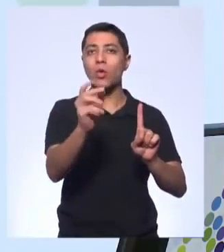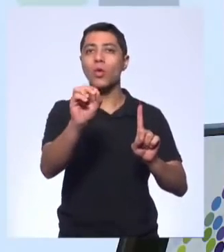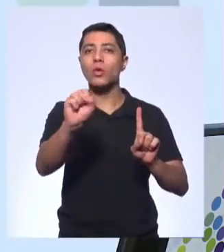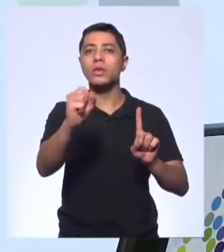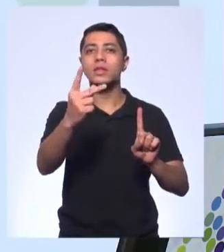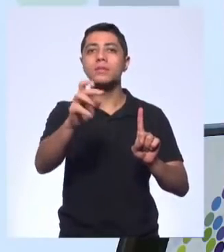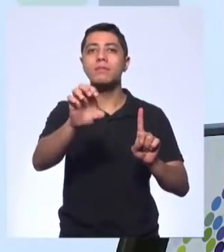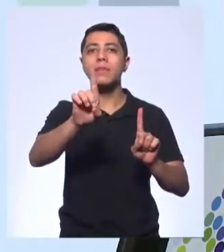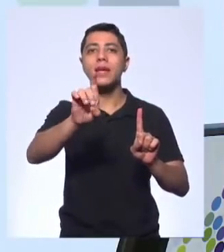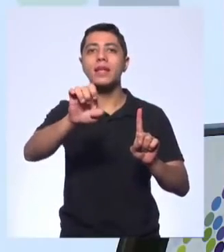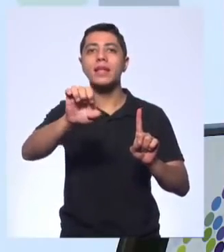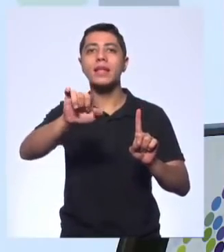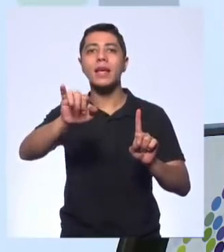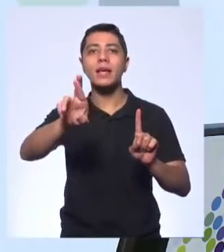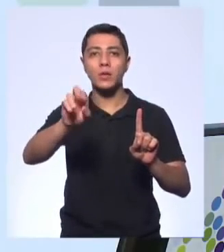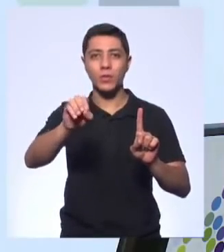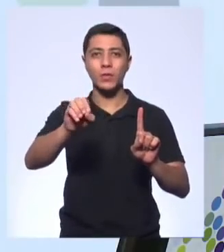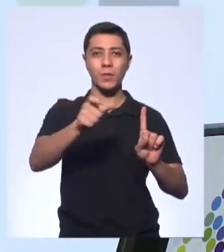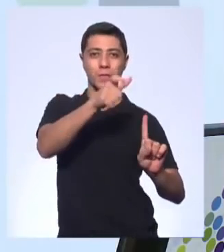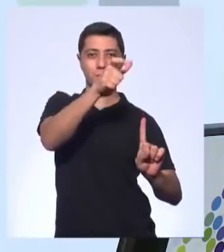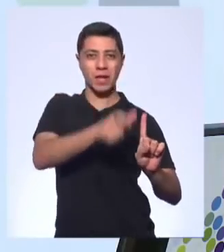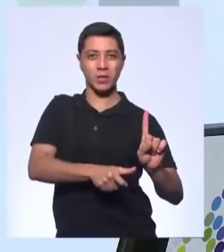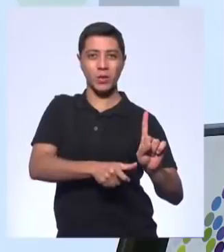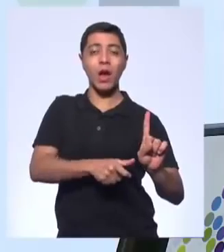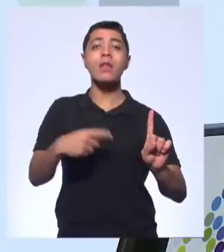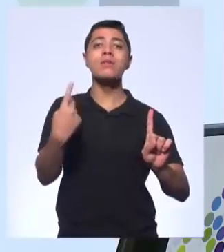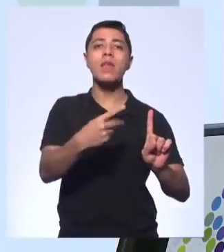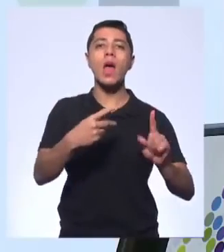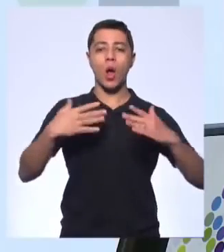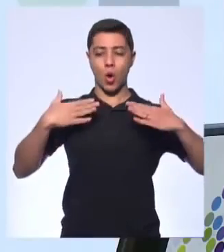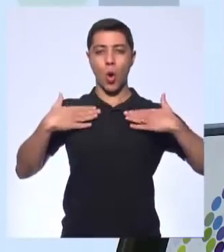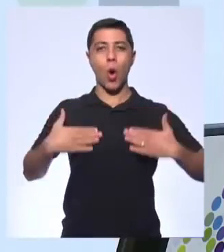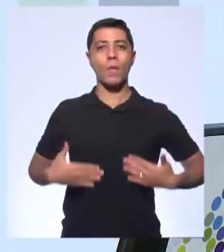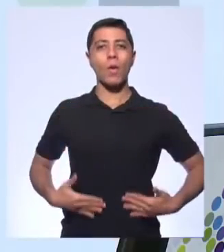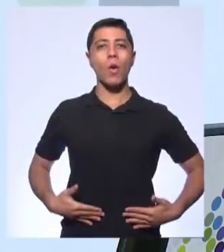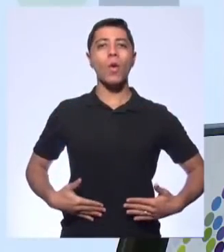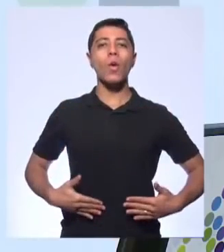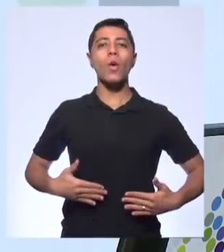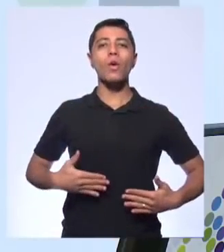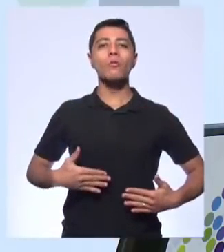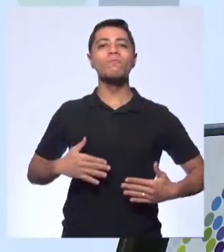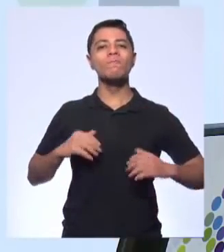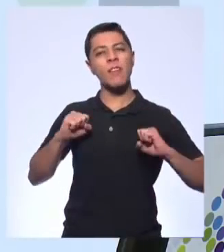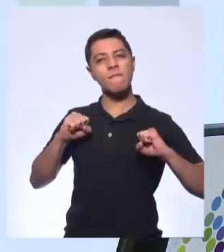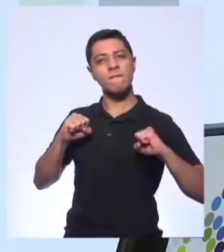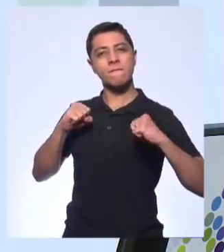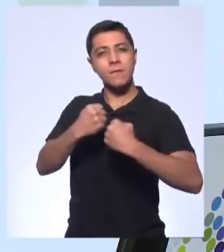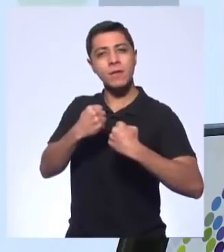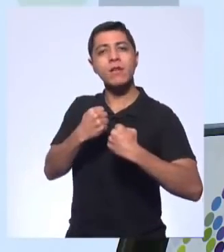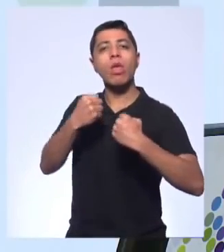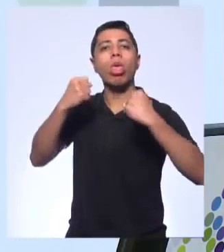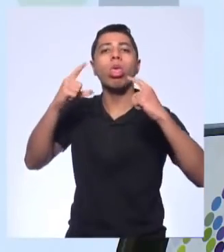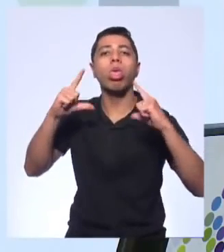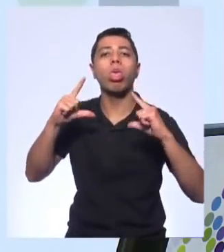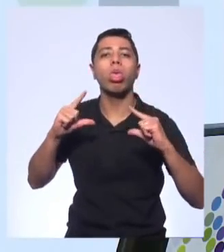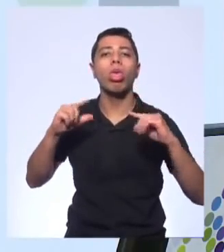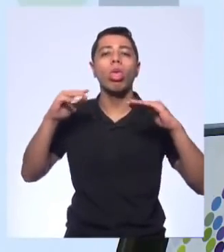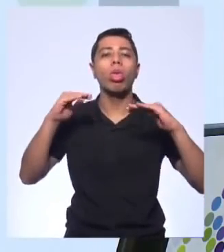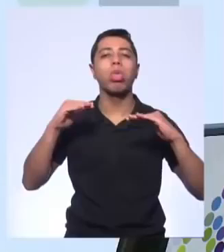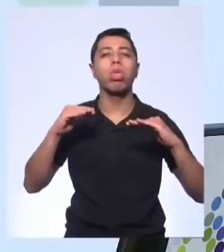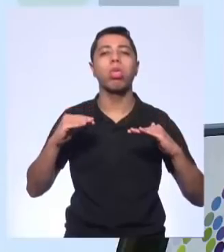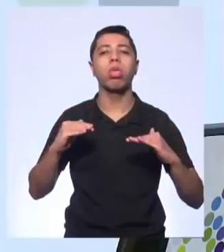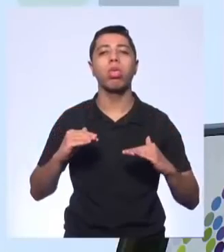mais resistente, dependendo, né, do contato que ele tem ali com o agente infeccioso, ele não vai manifestar aquela doença ou vai ser mais